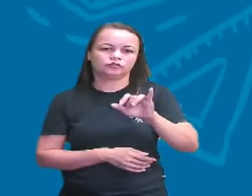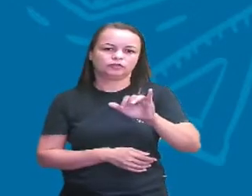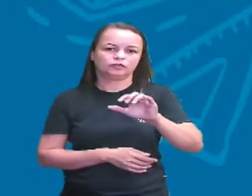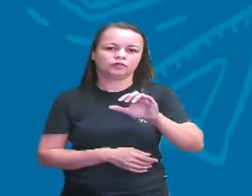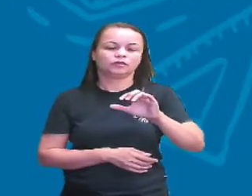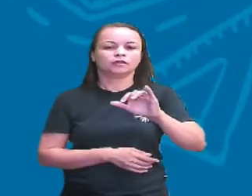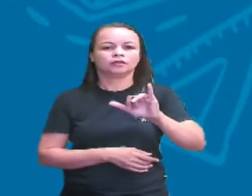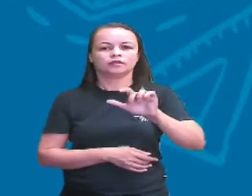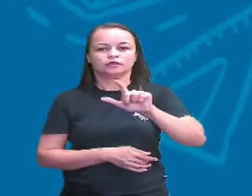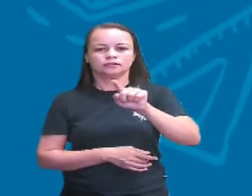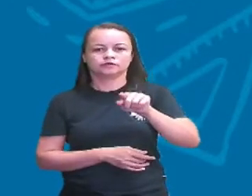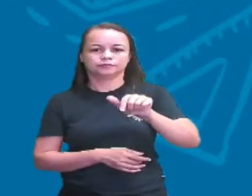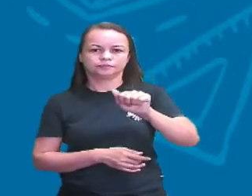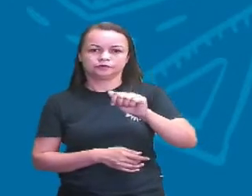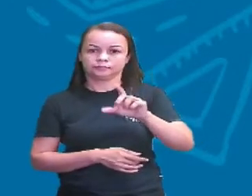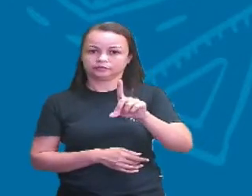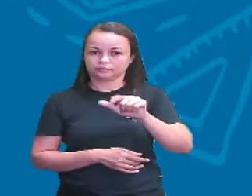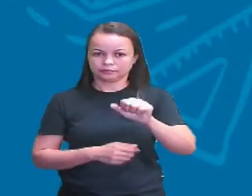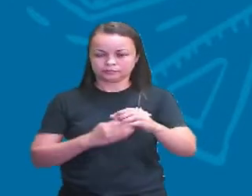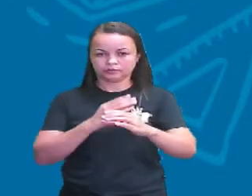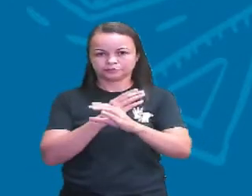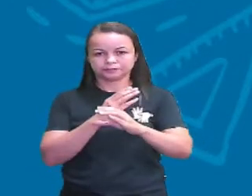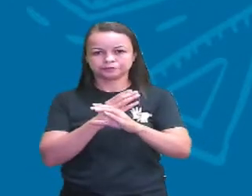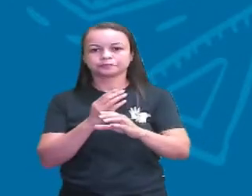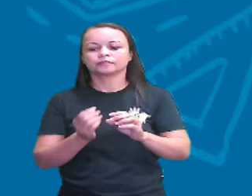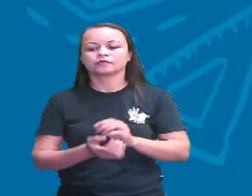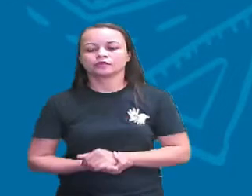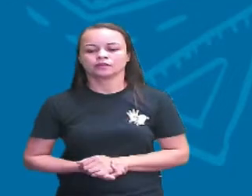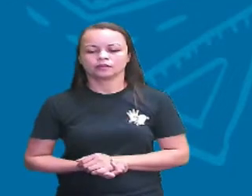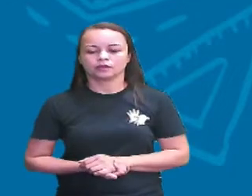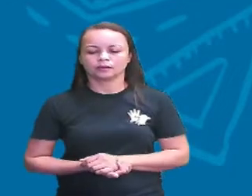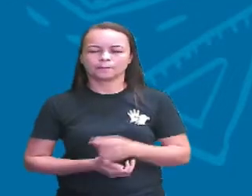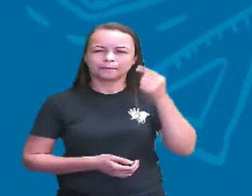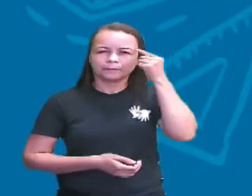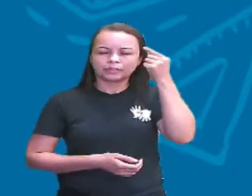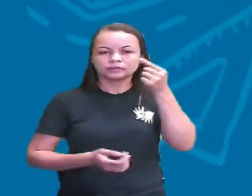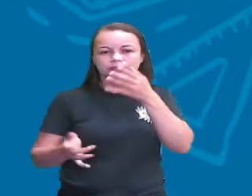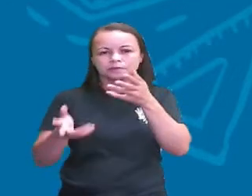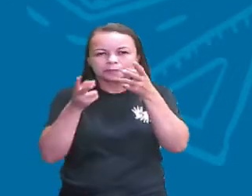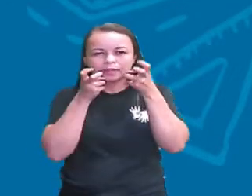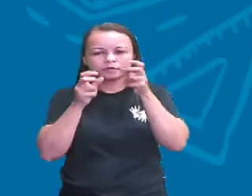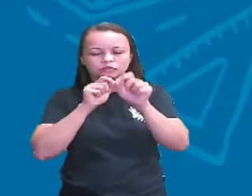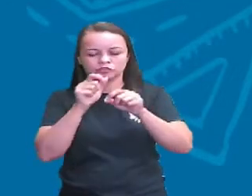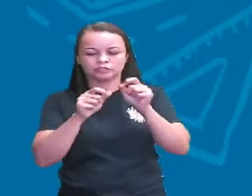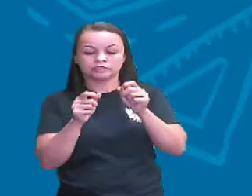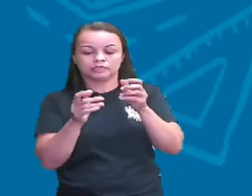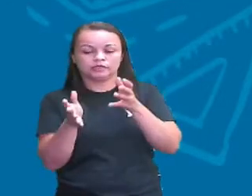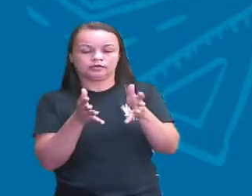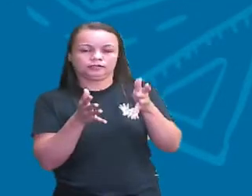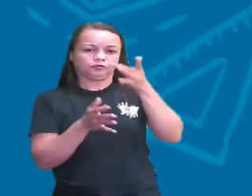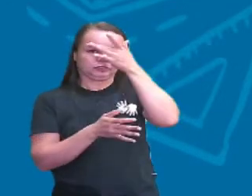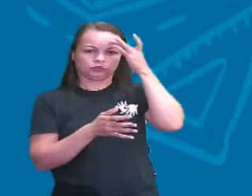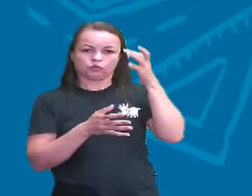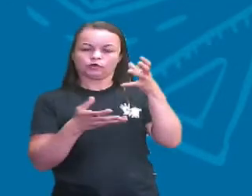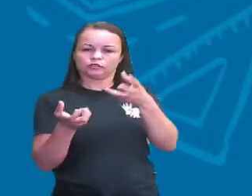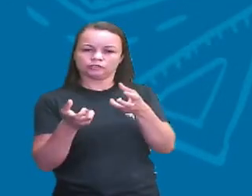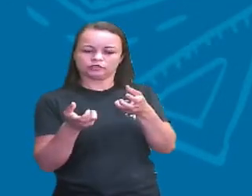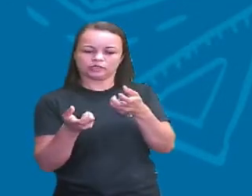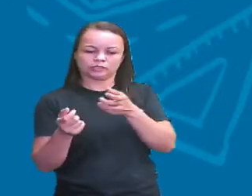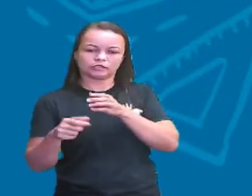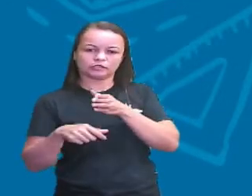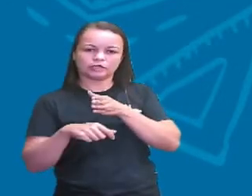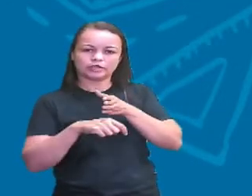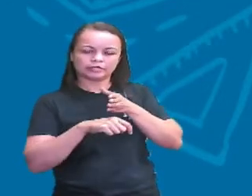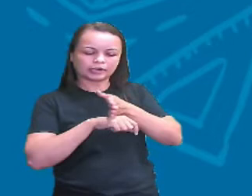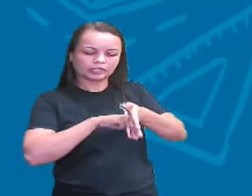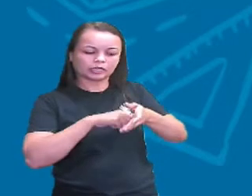que o objetivo desses países imperialistas era dominar aquela região para retirar o lucro dali,